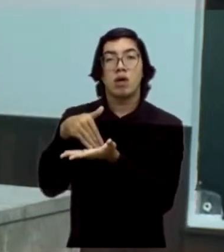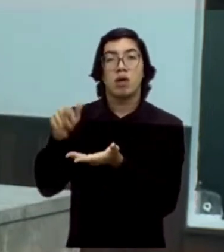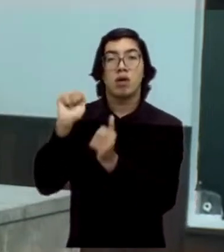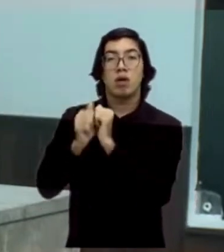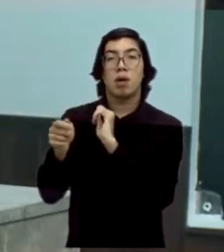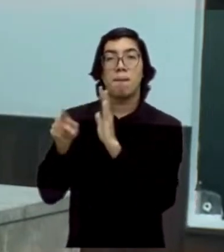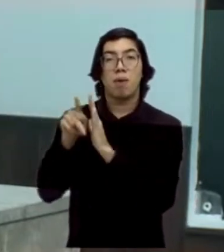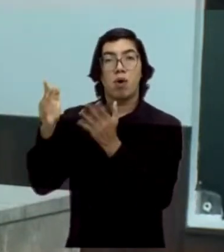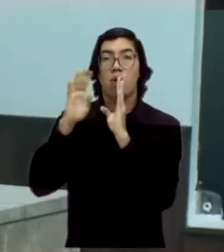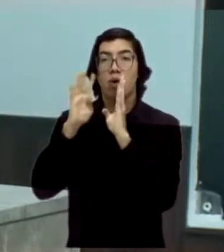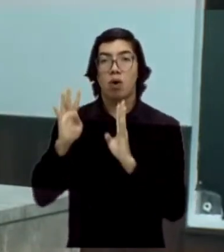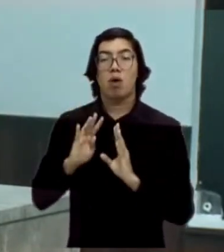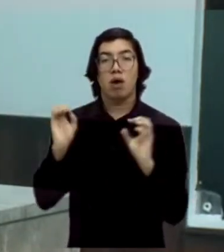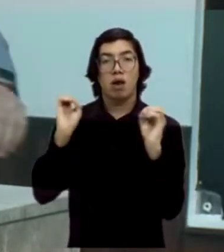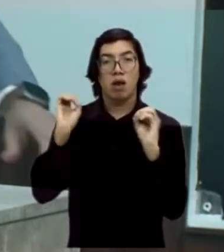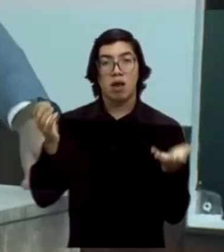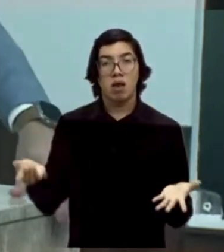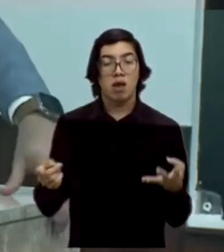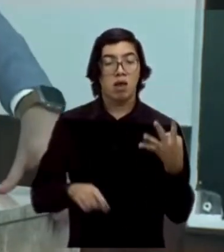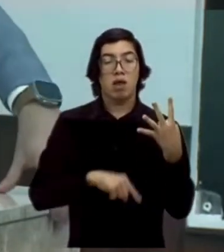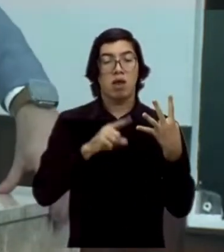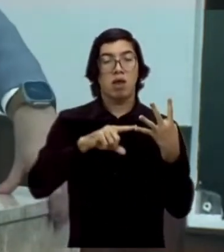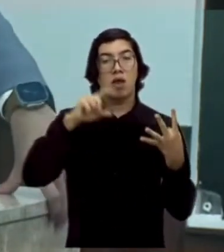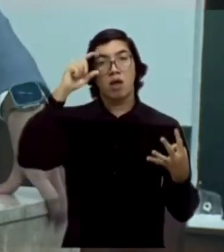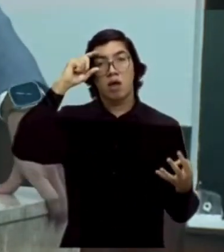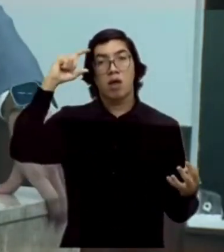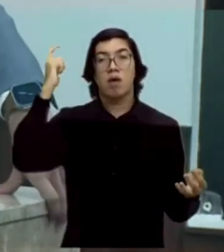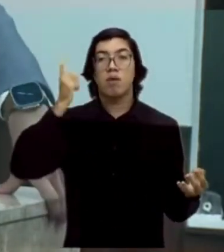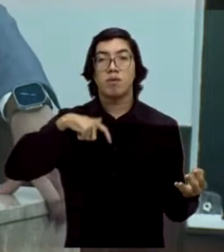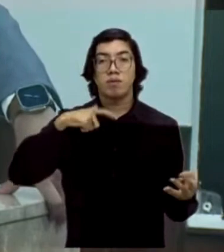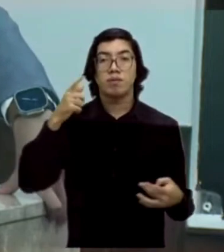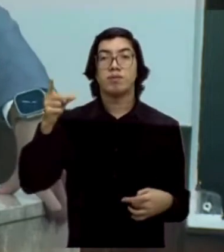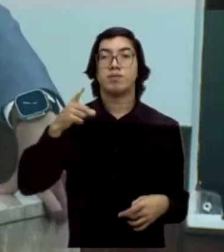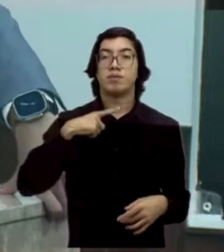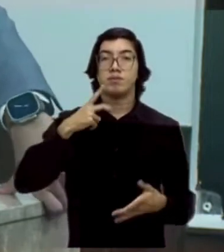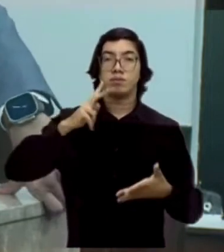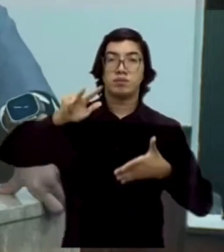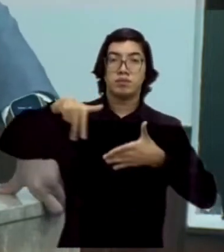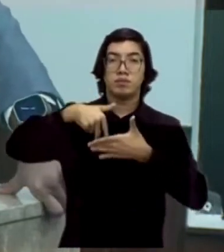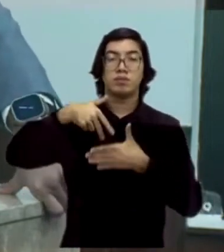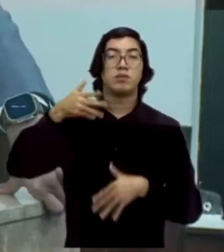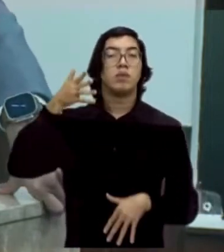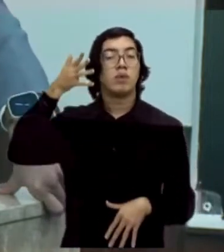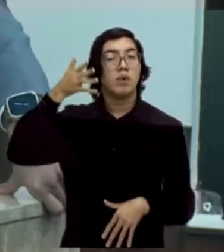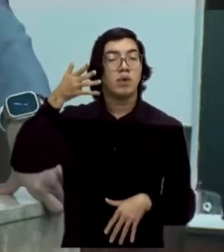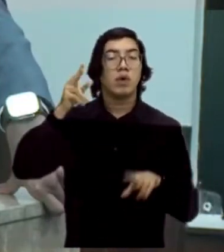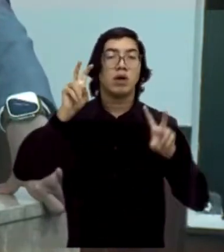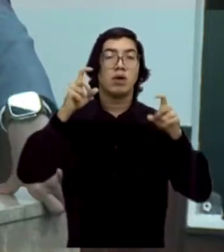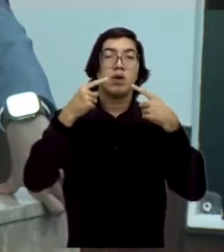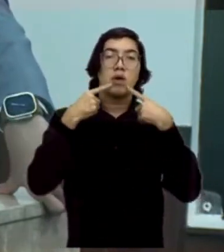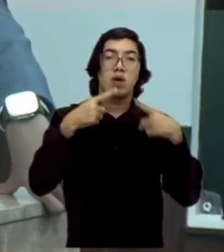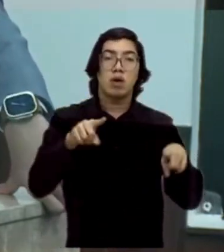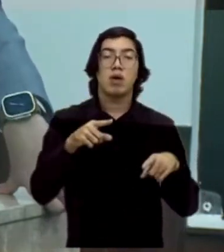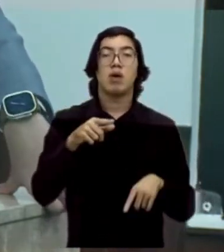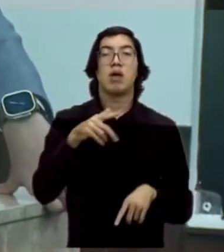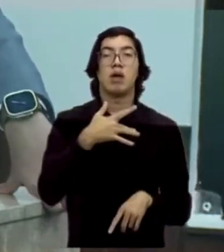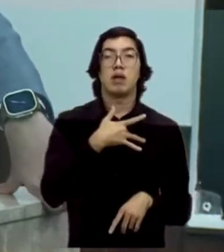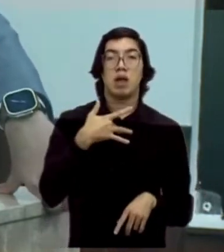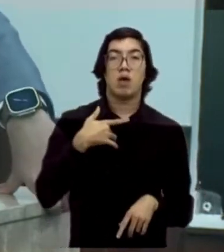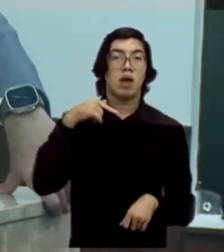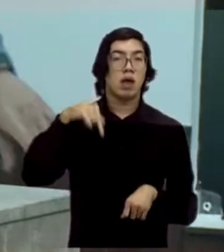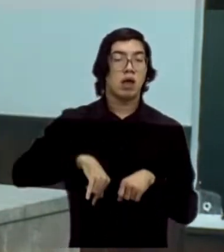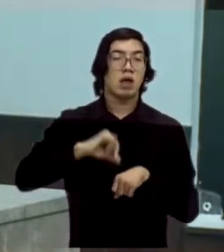Esporte. Vereador Márcio subiu aqui para reclamar da saúde da nossa cidade, onde mais de 10 vereadores